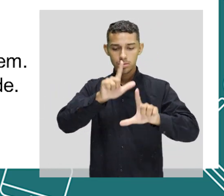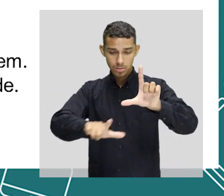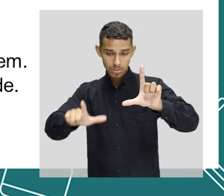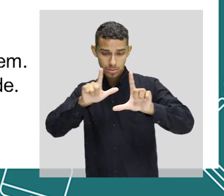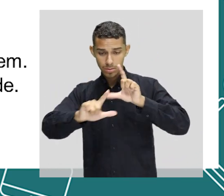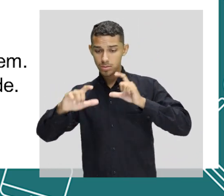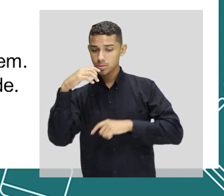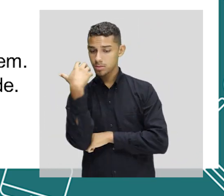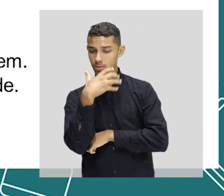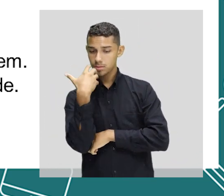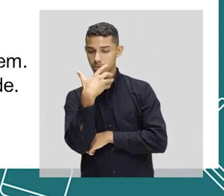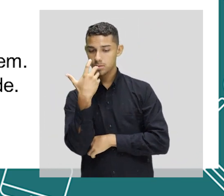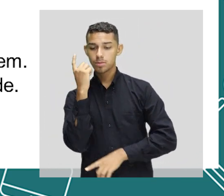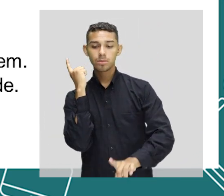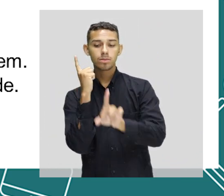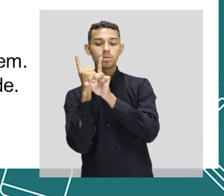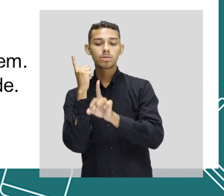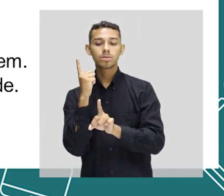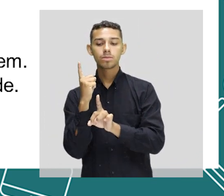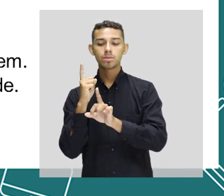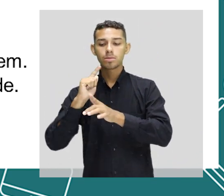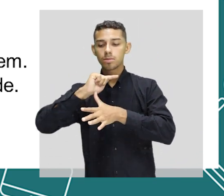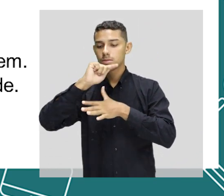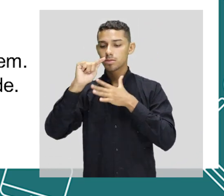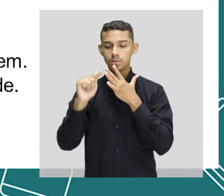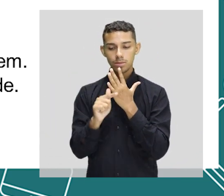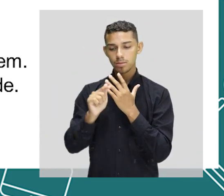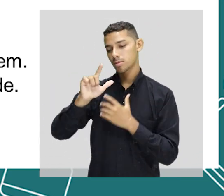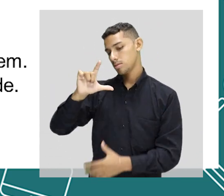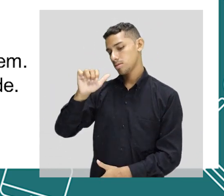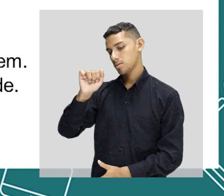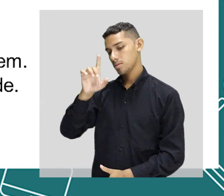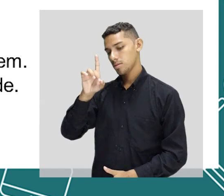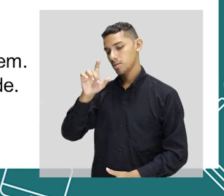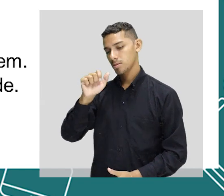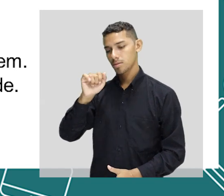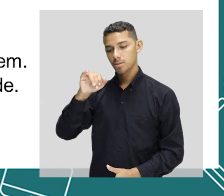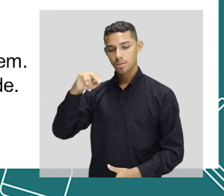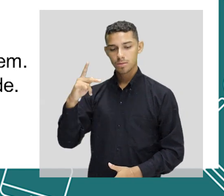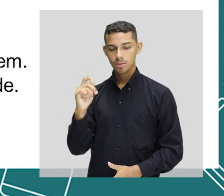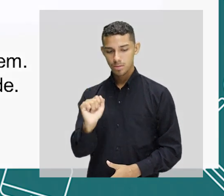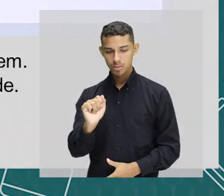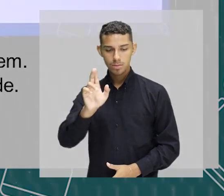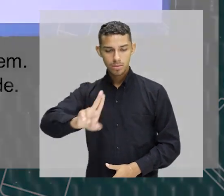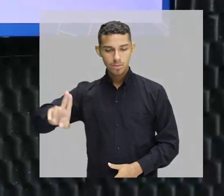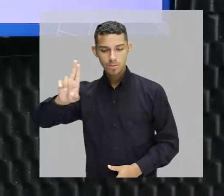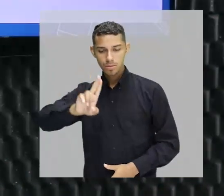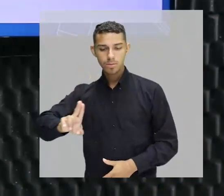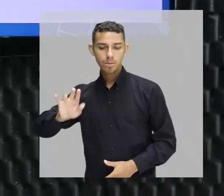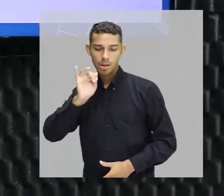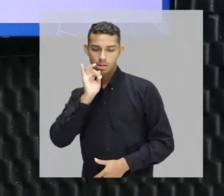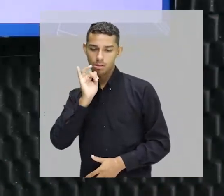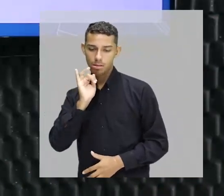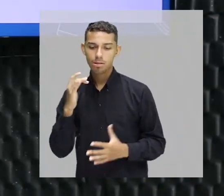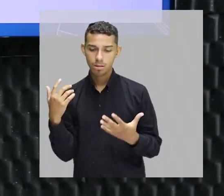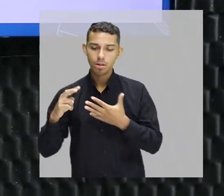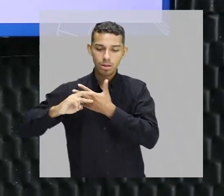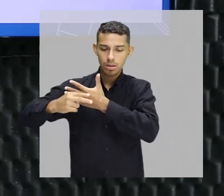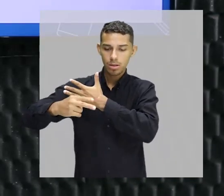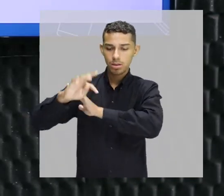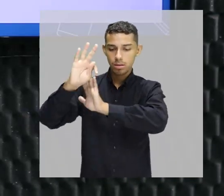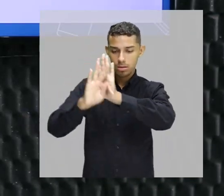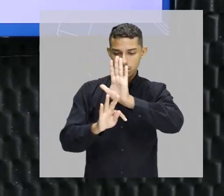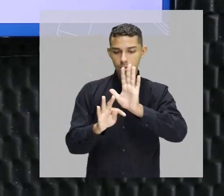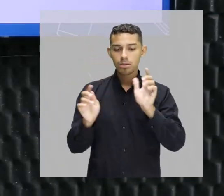canção identifica-se com o gênero ladainha, essencialmente pela utilização da sequência textual. Aí ele vai querer